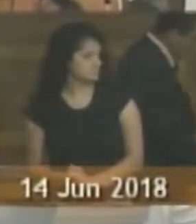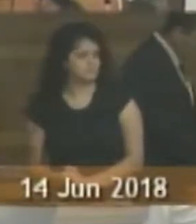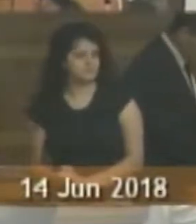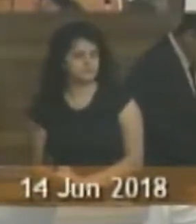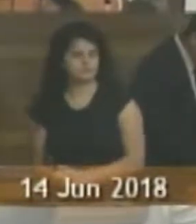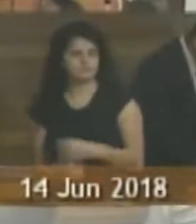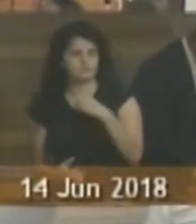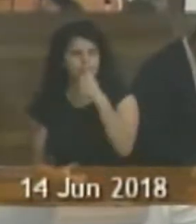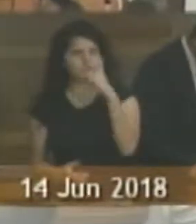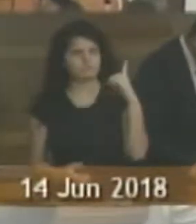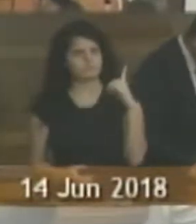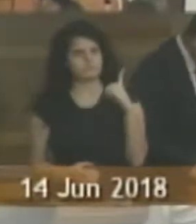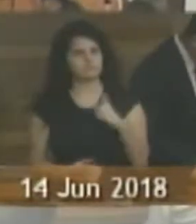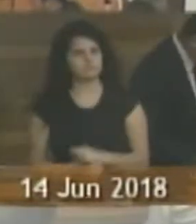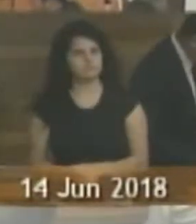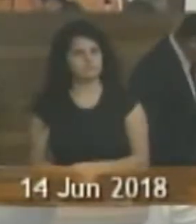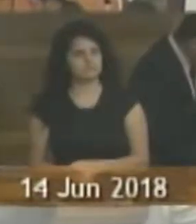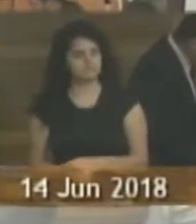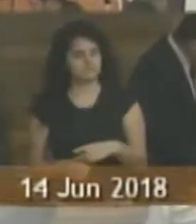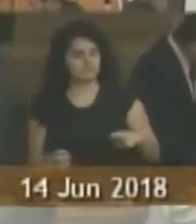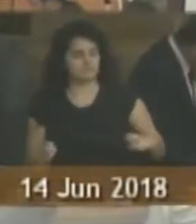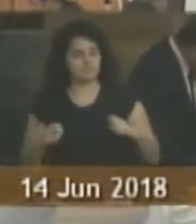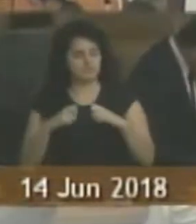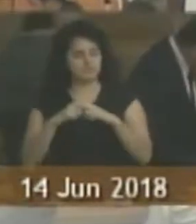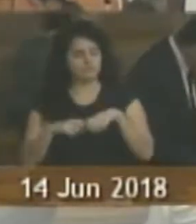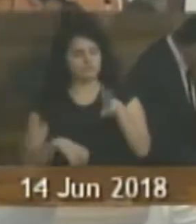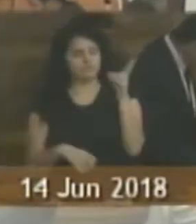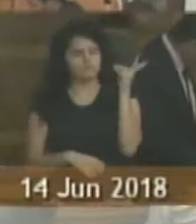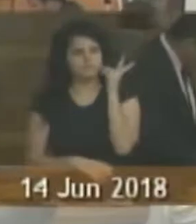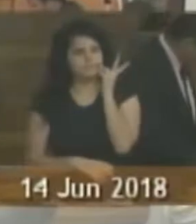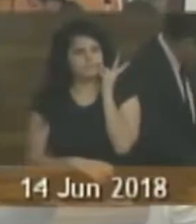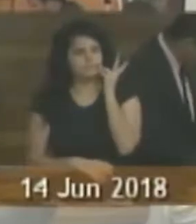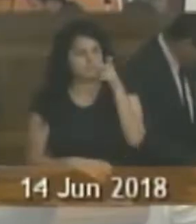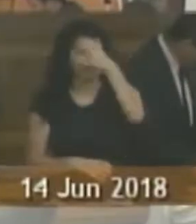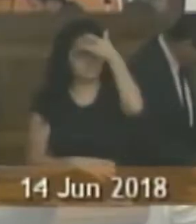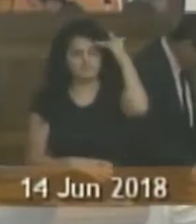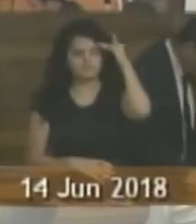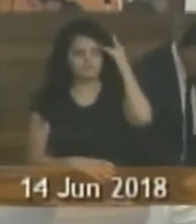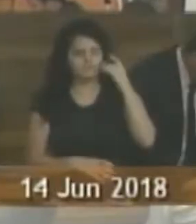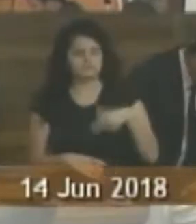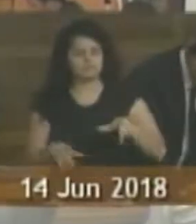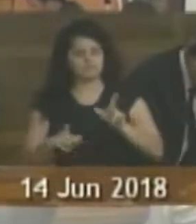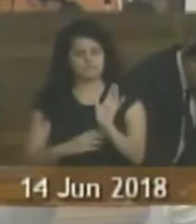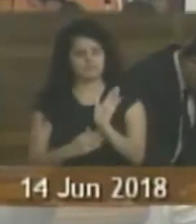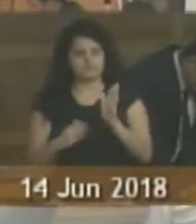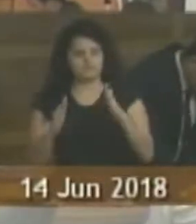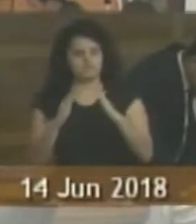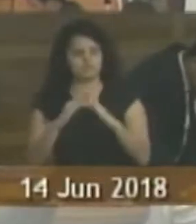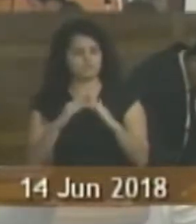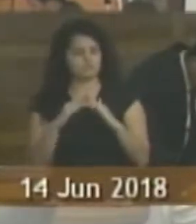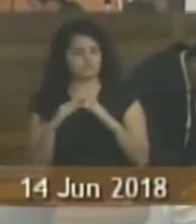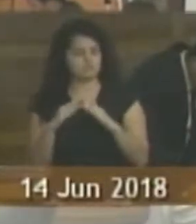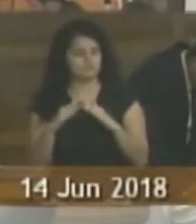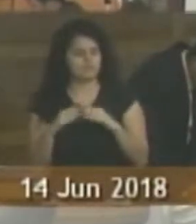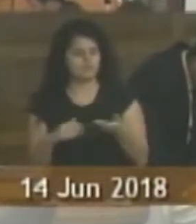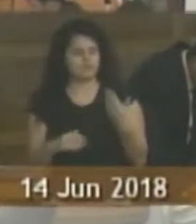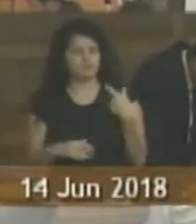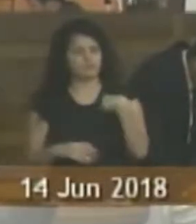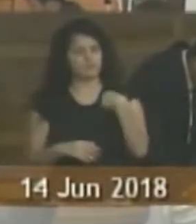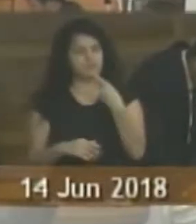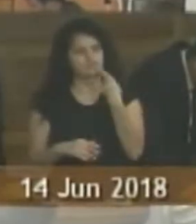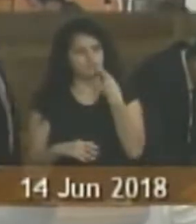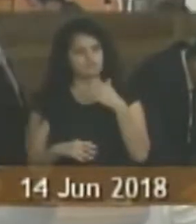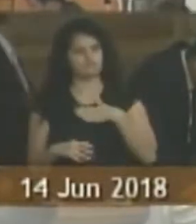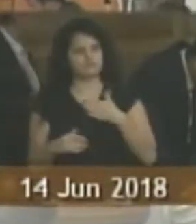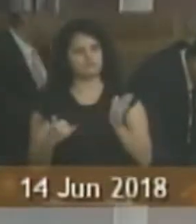Bom dia, pessoal do plenário presente, vereadores e vereadoras, o pessoal que nos assiste em suas residências. Antes de falar das minhas